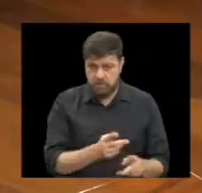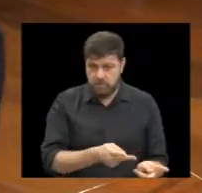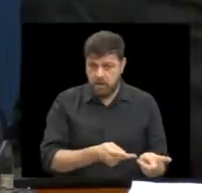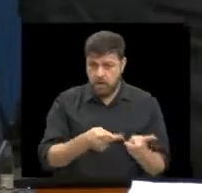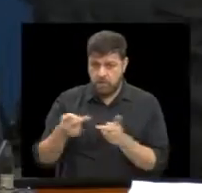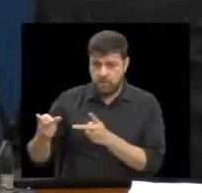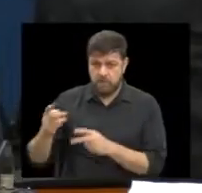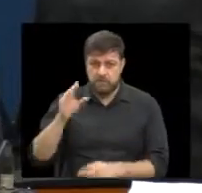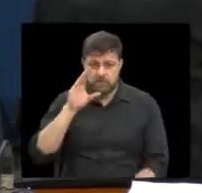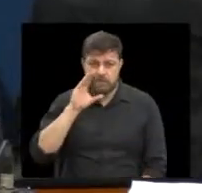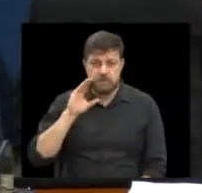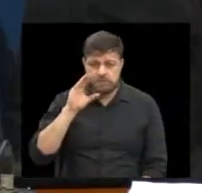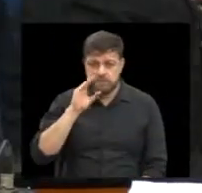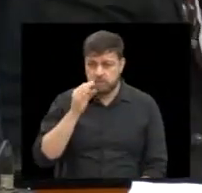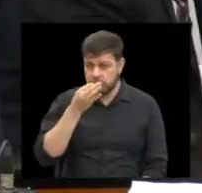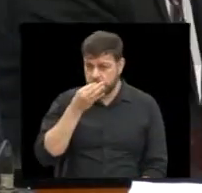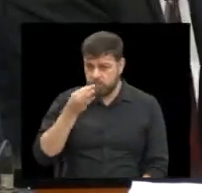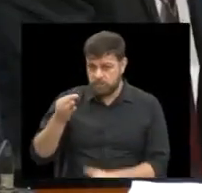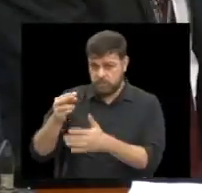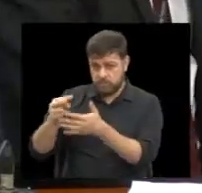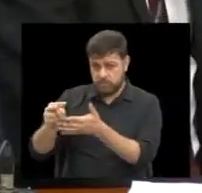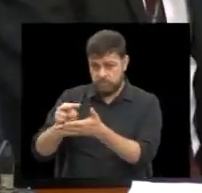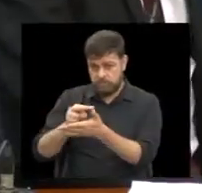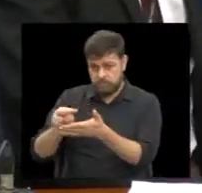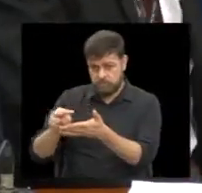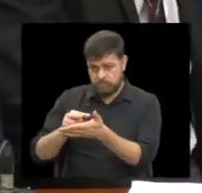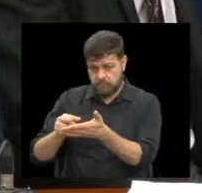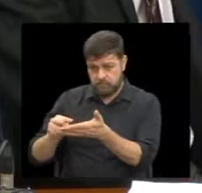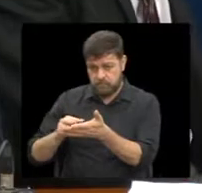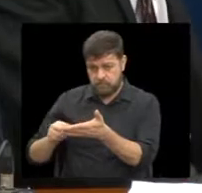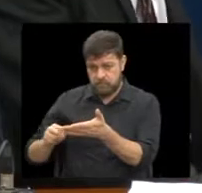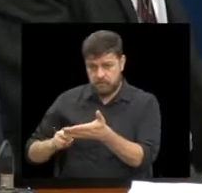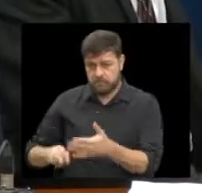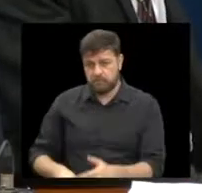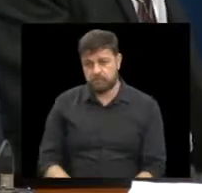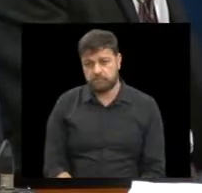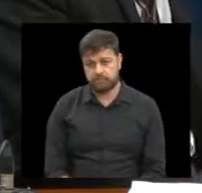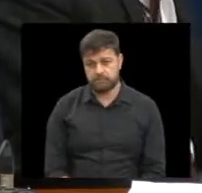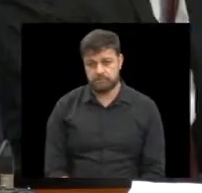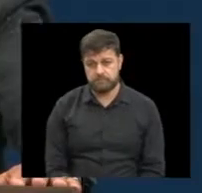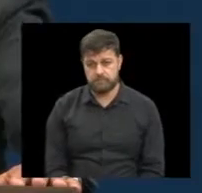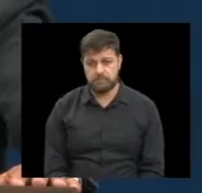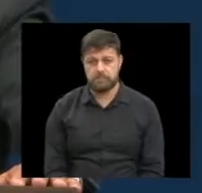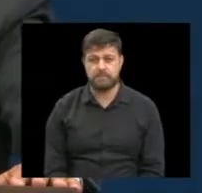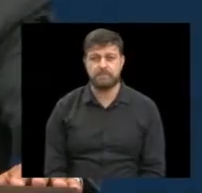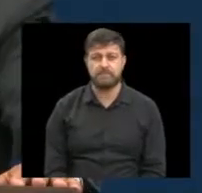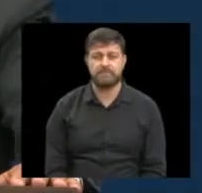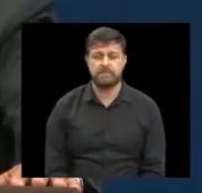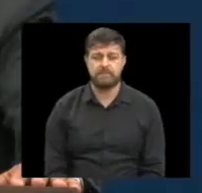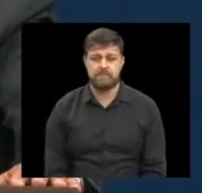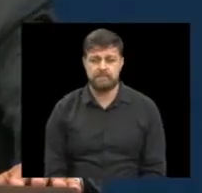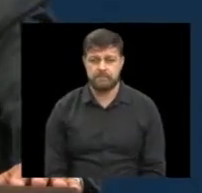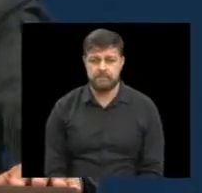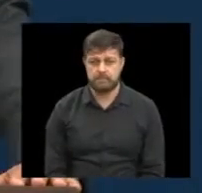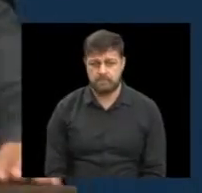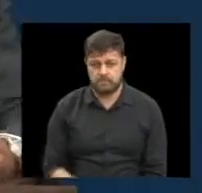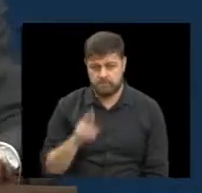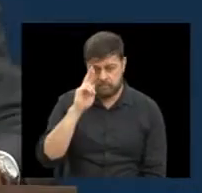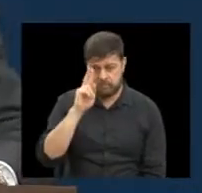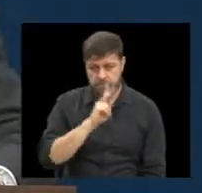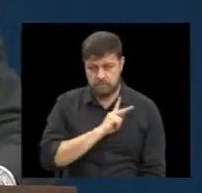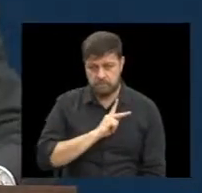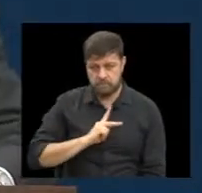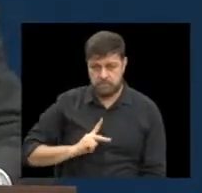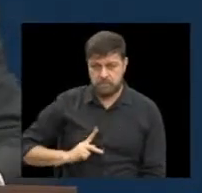fazê-lo. Vereador Luiz Henrique Cirilo tem a tribuna para exarar o parecer às emendas. Senhor